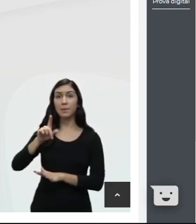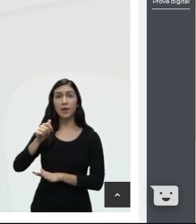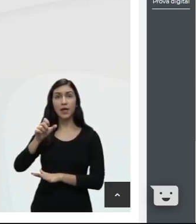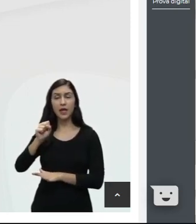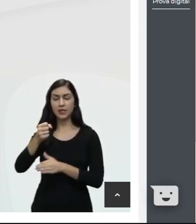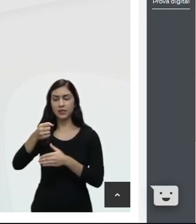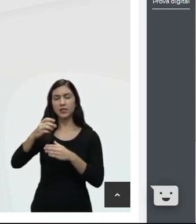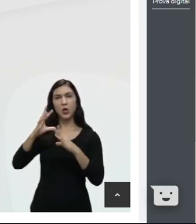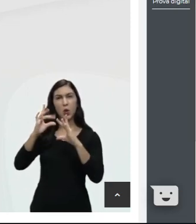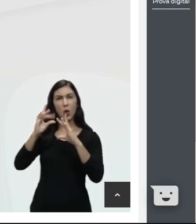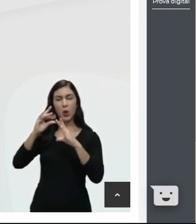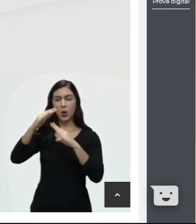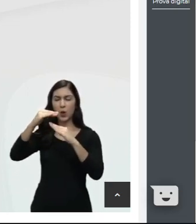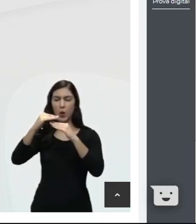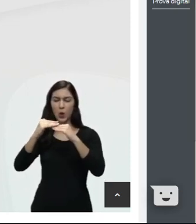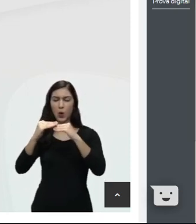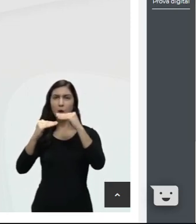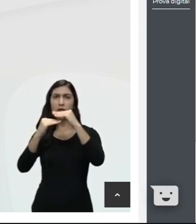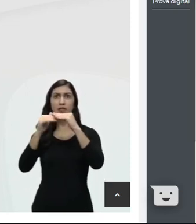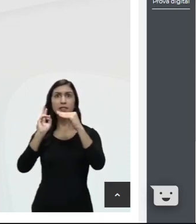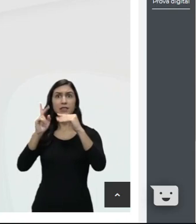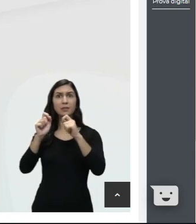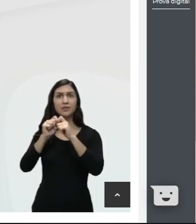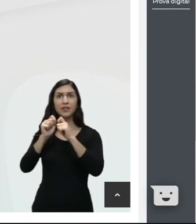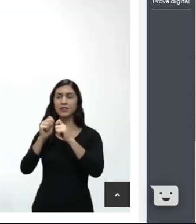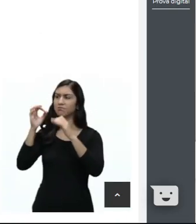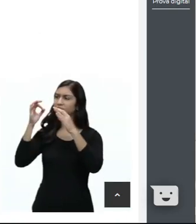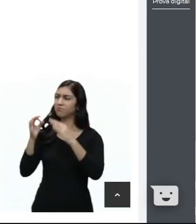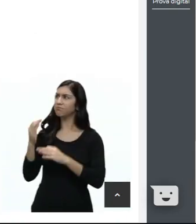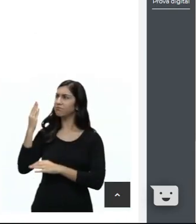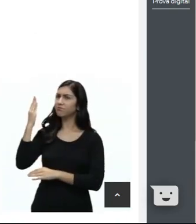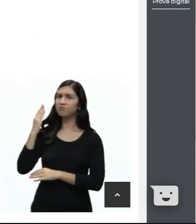devem ser realizadas sempre no topo dessas colunas.